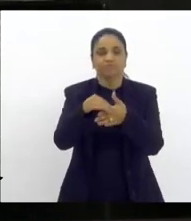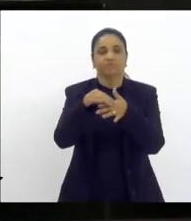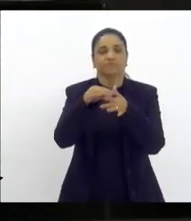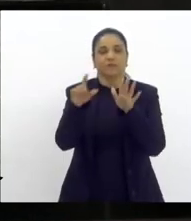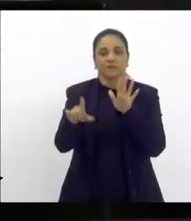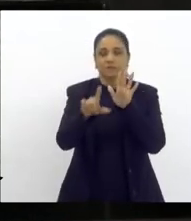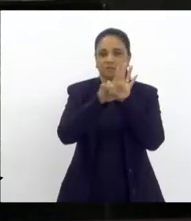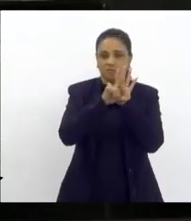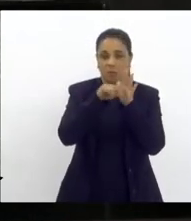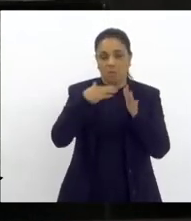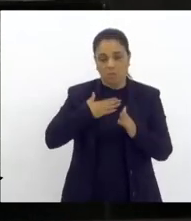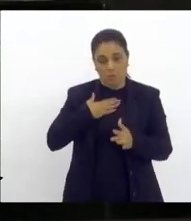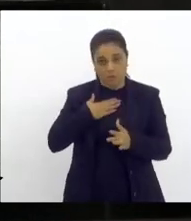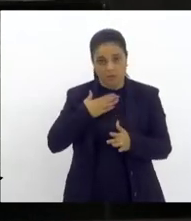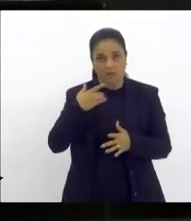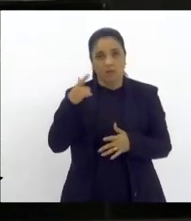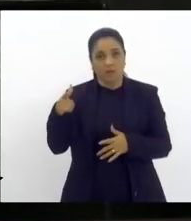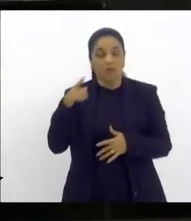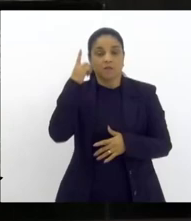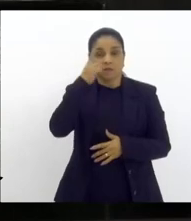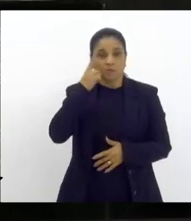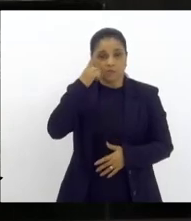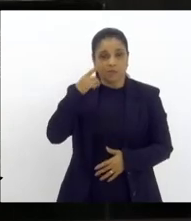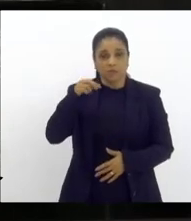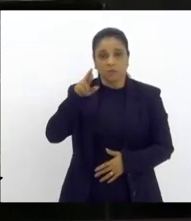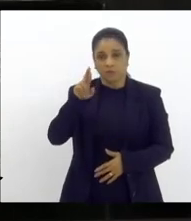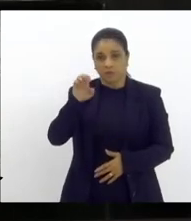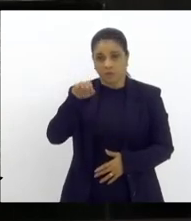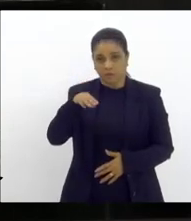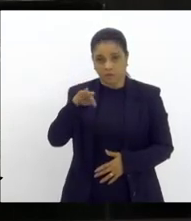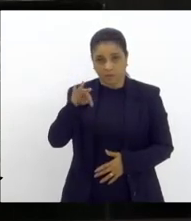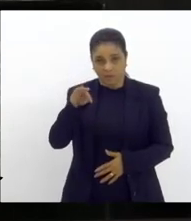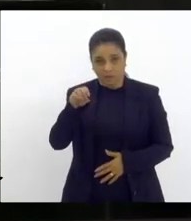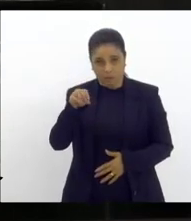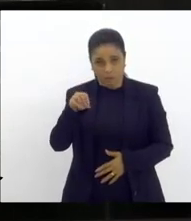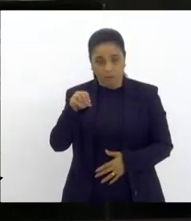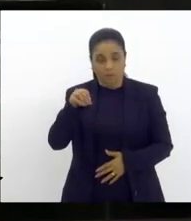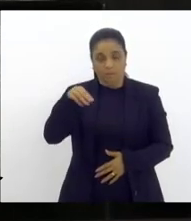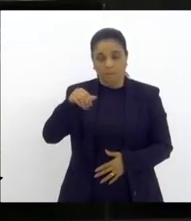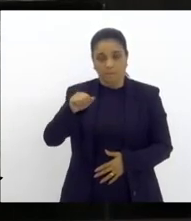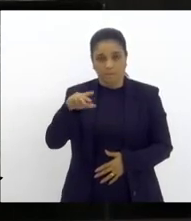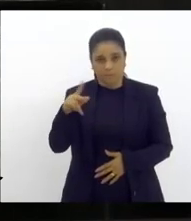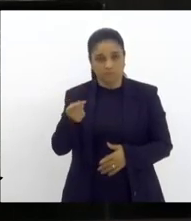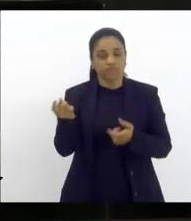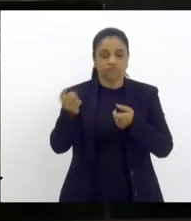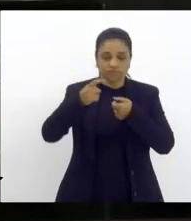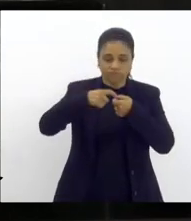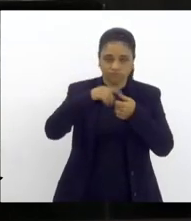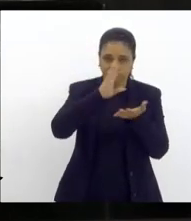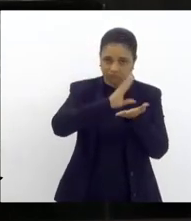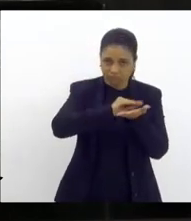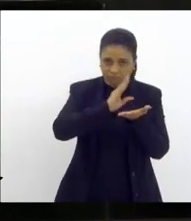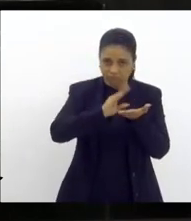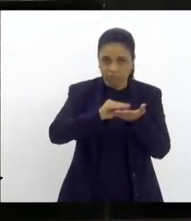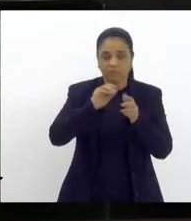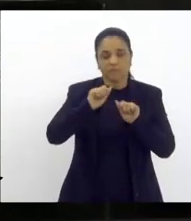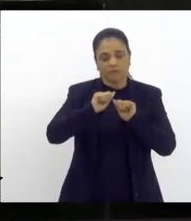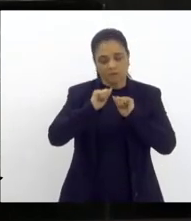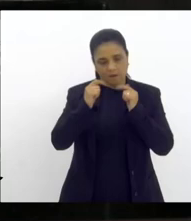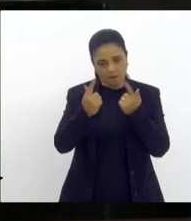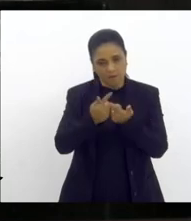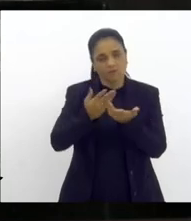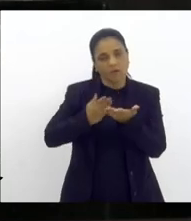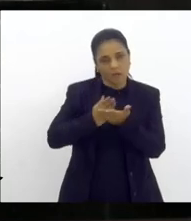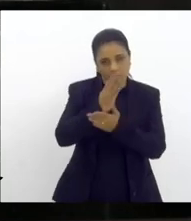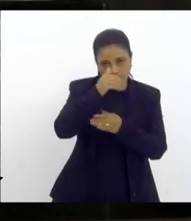mim e pelo Deputado Renato Machado vai voltar para pauta e Nós provavelmente vamos alérgica vai aprovar essa